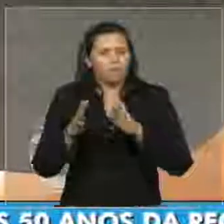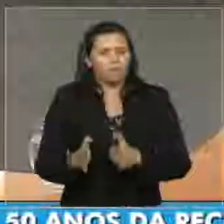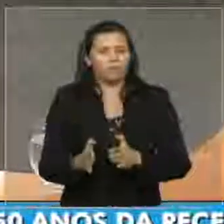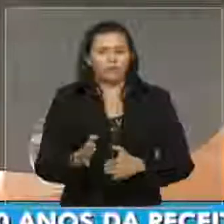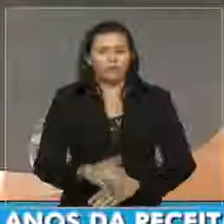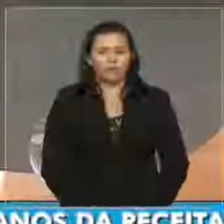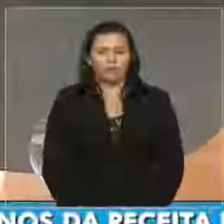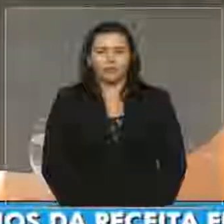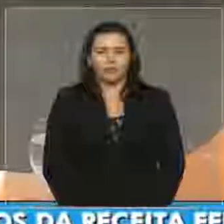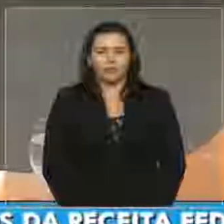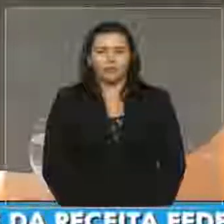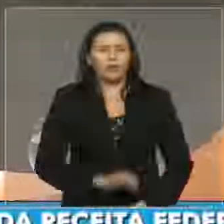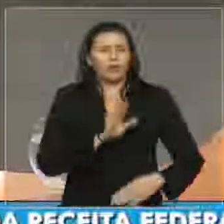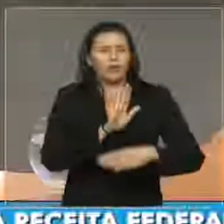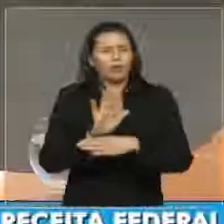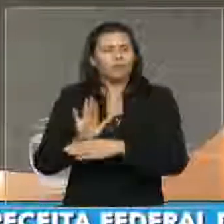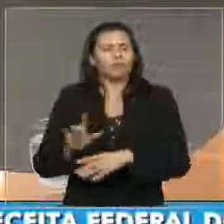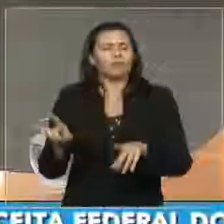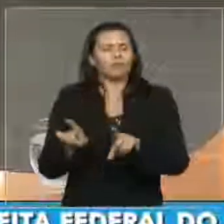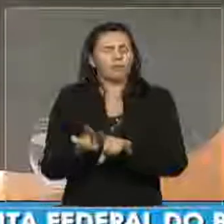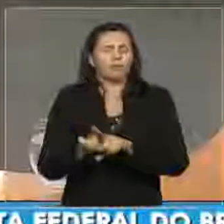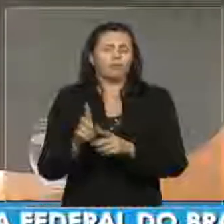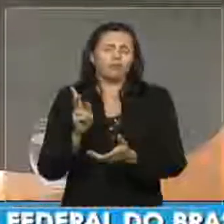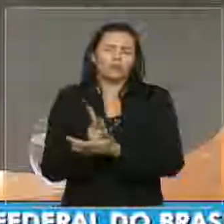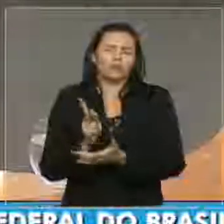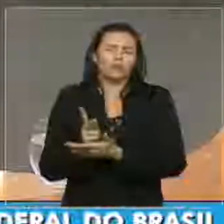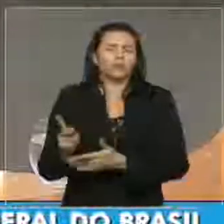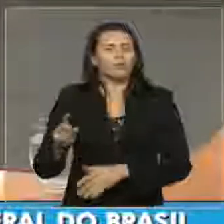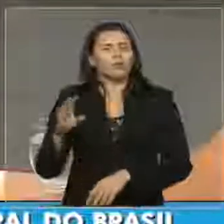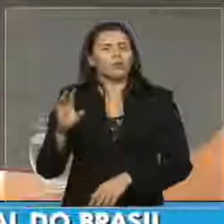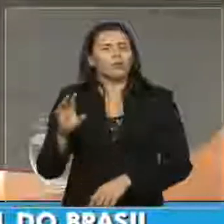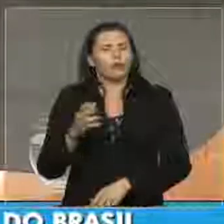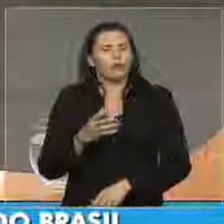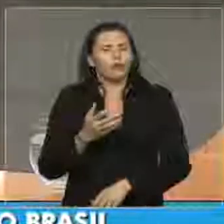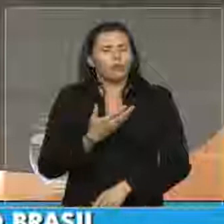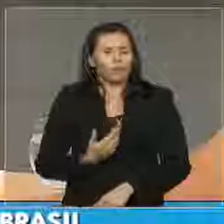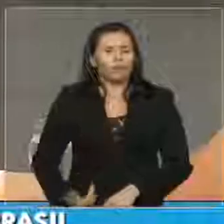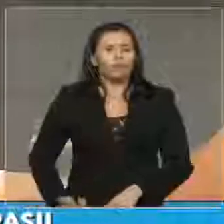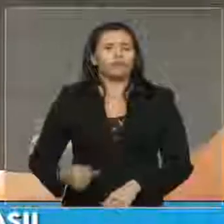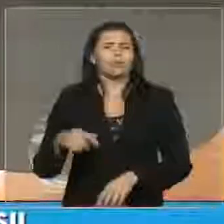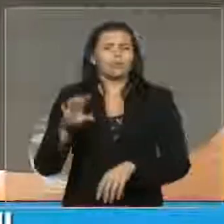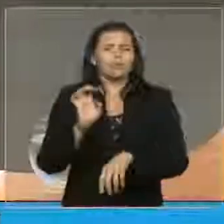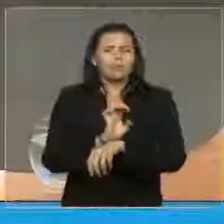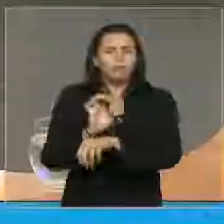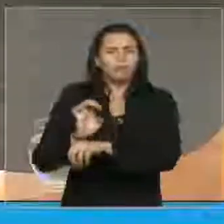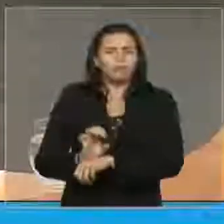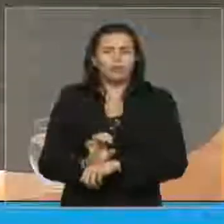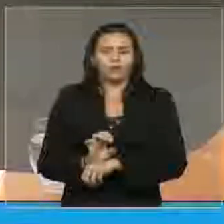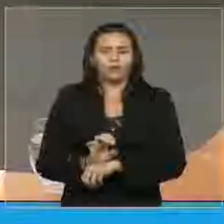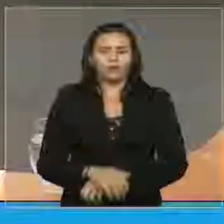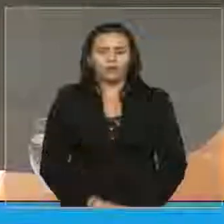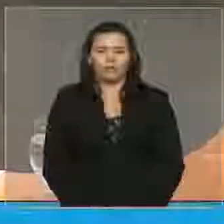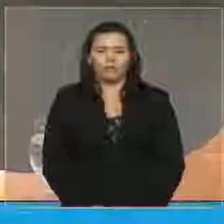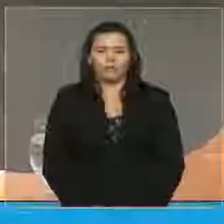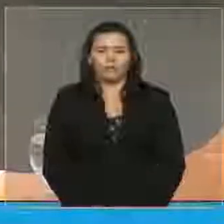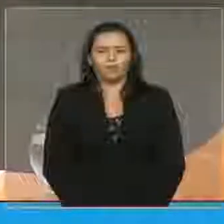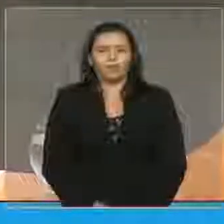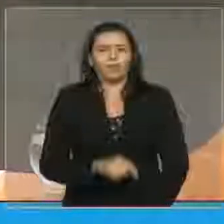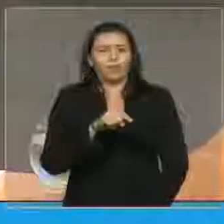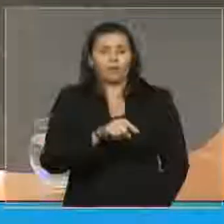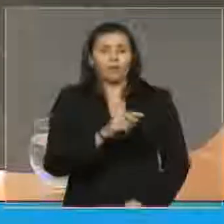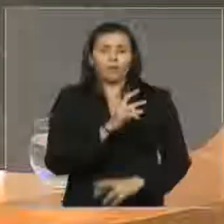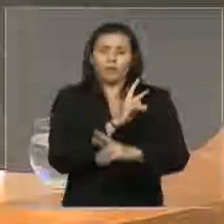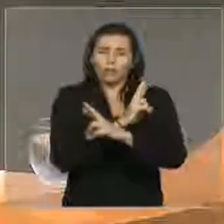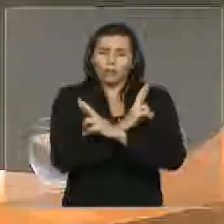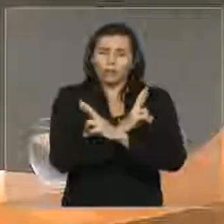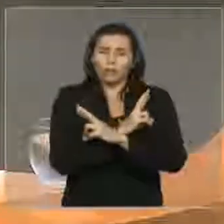essenciais para o Estado, para que o Estado possa cumprir seus objetivos. Sendo o órgão responsável pela administração